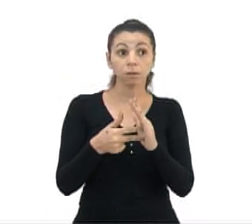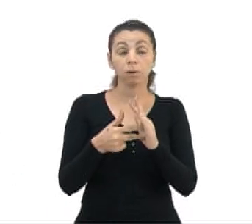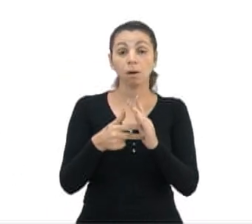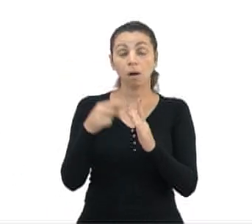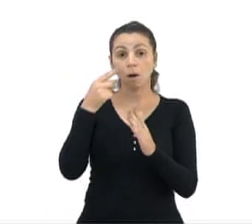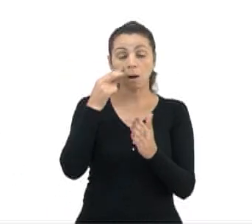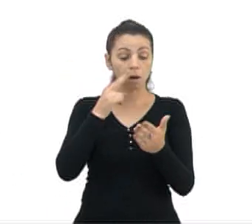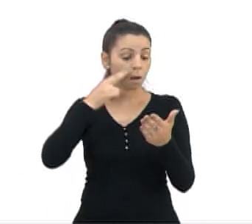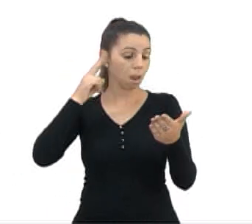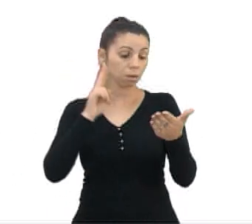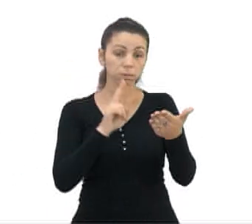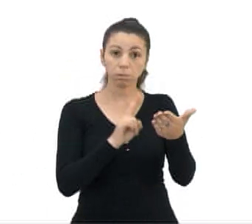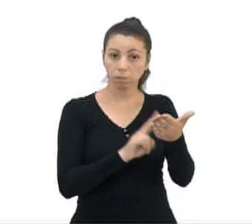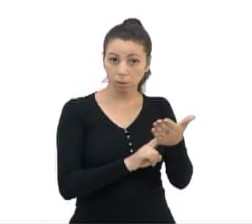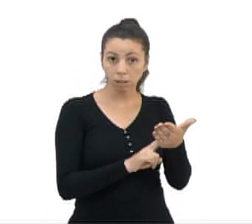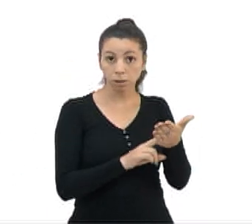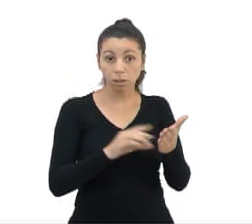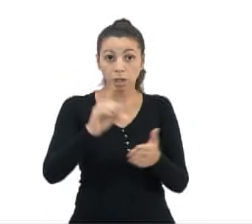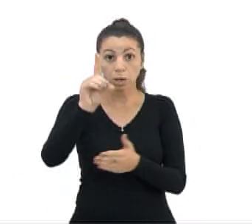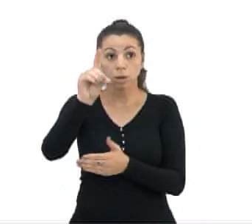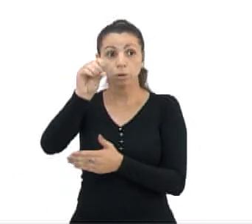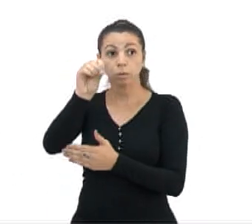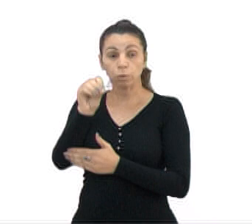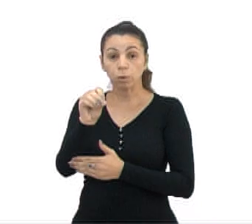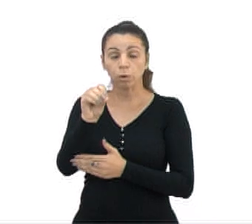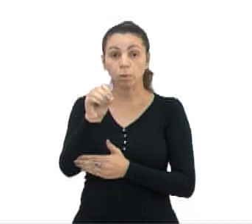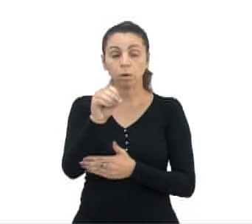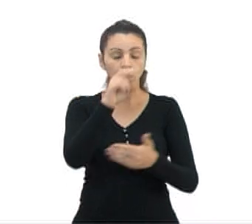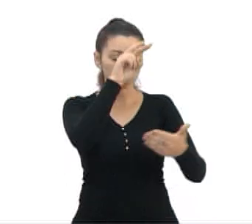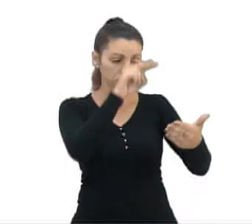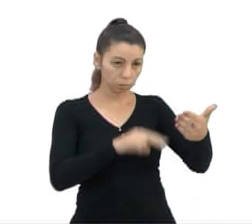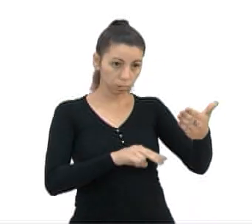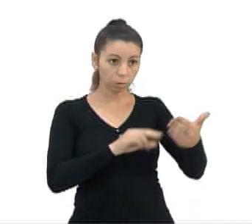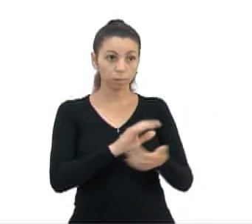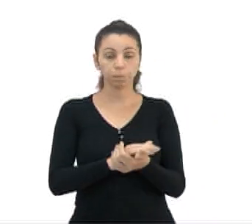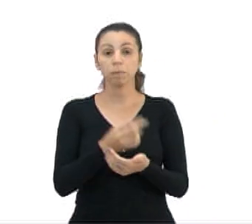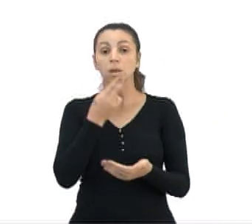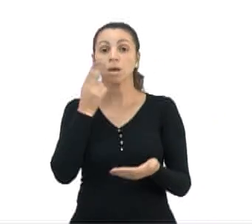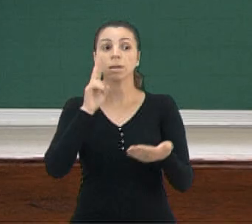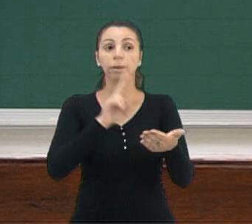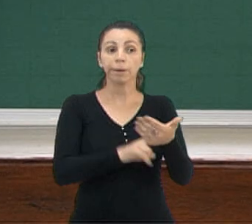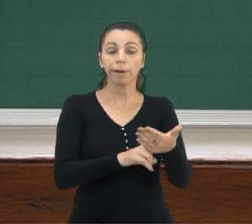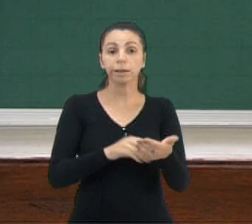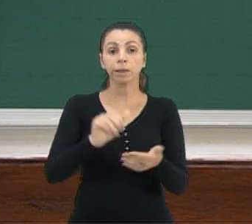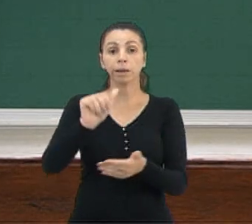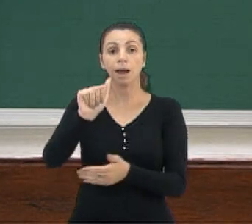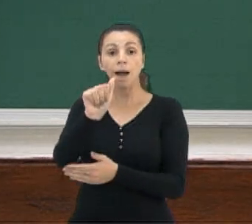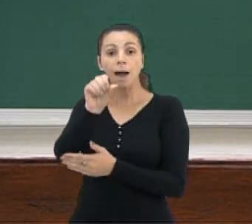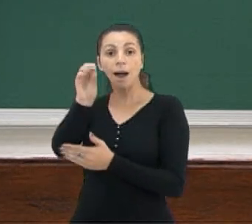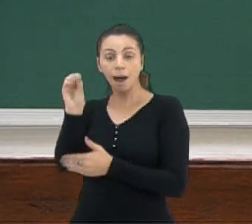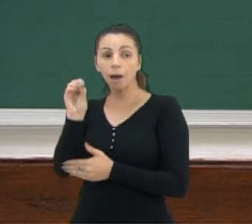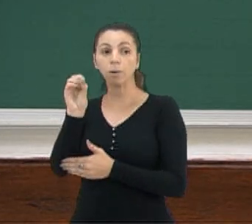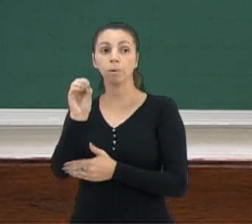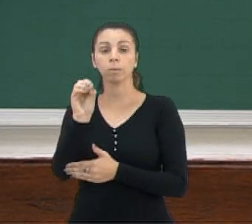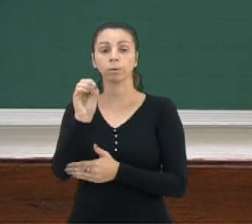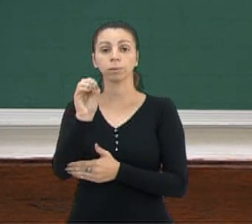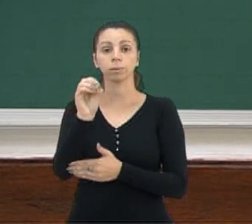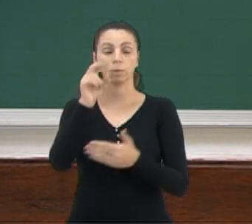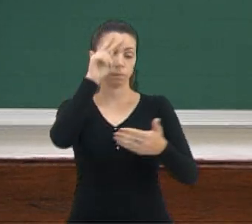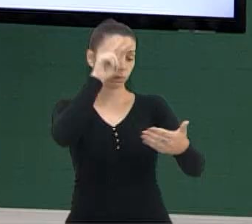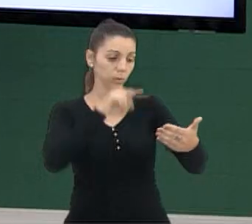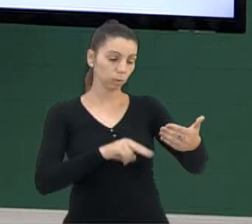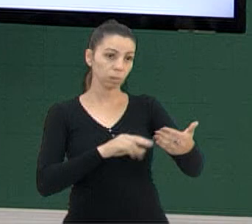abaixo. Carta do leitor e carta ao leitor. Eu precisei colocar a expressão toda, porque